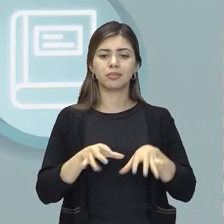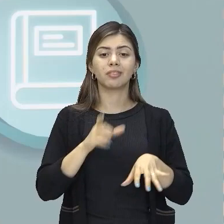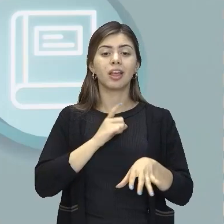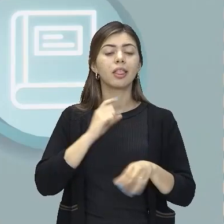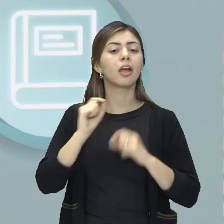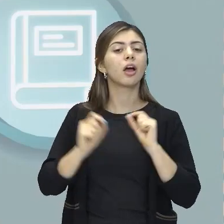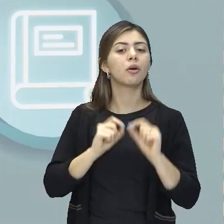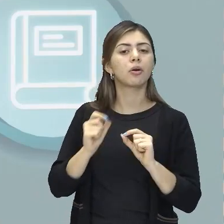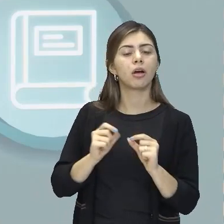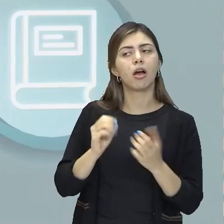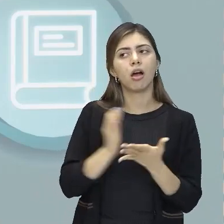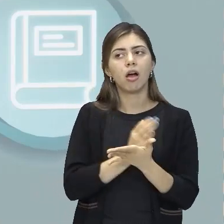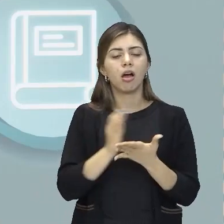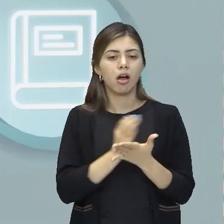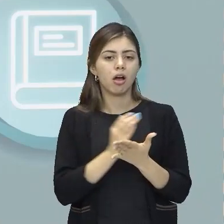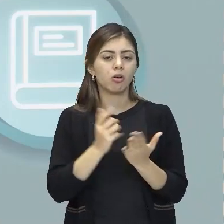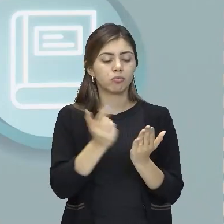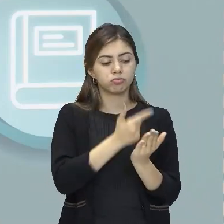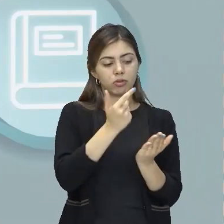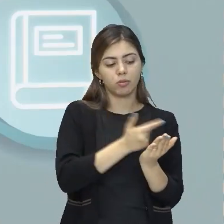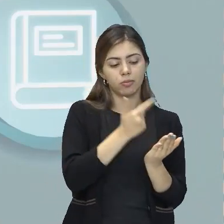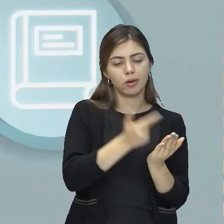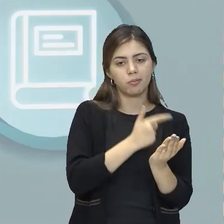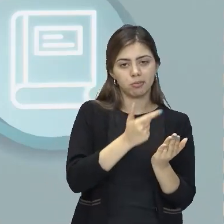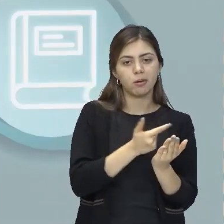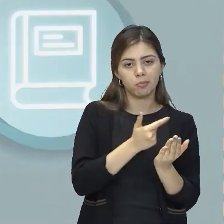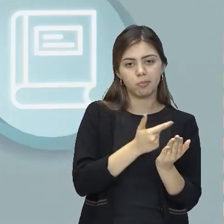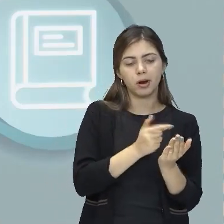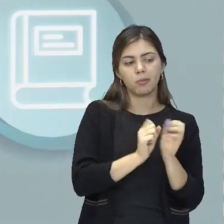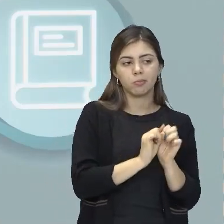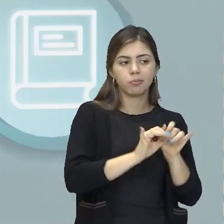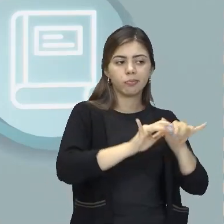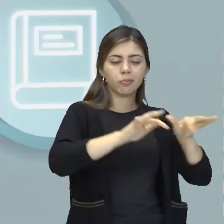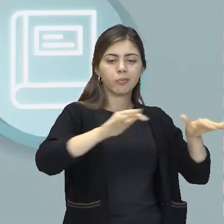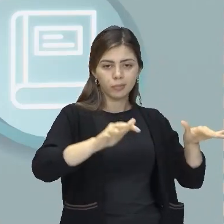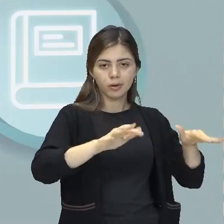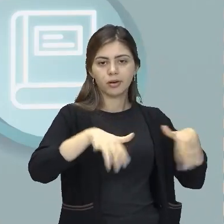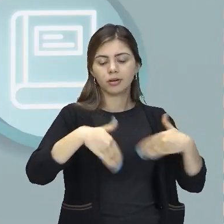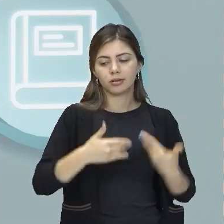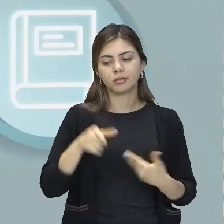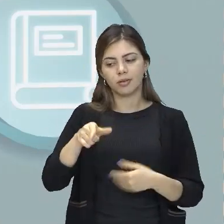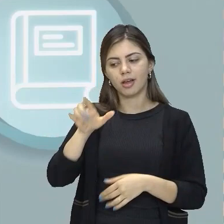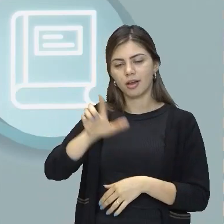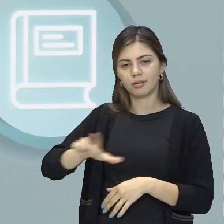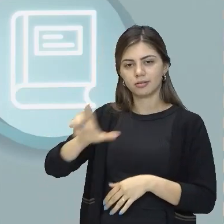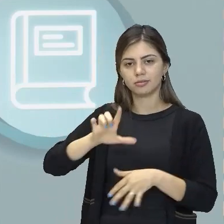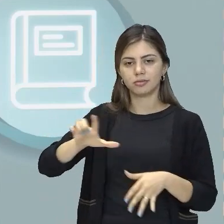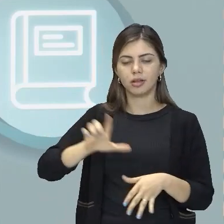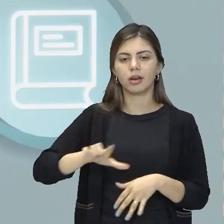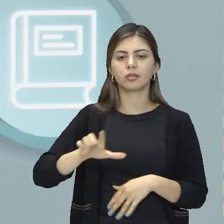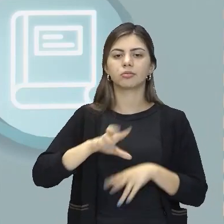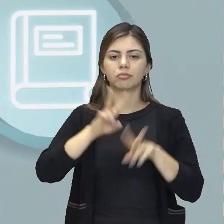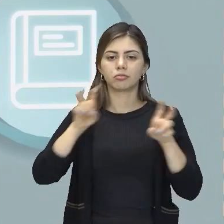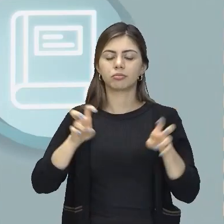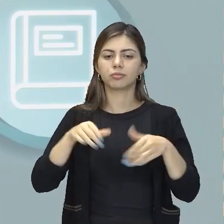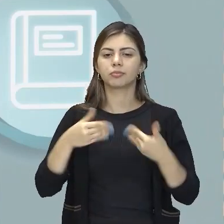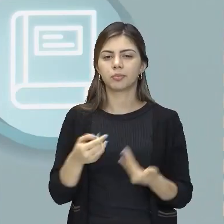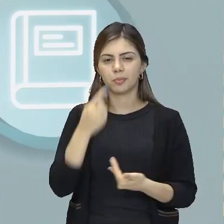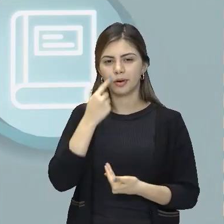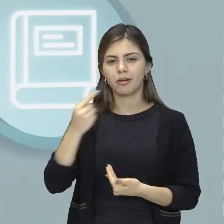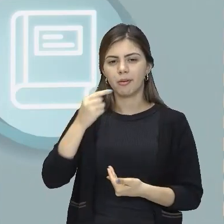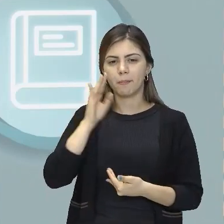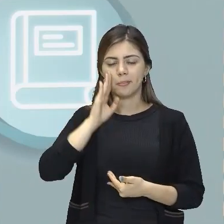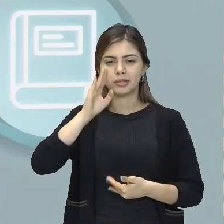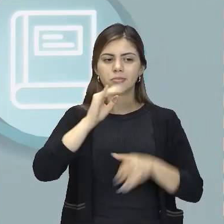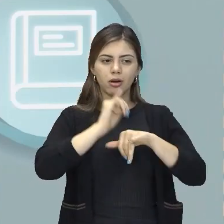quê? Algumas revistas e manifestos que movimentaram essa literatura. Veja aí as principais revistas e